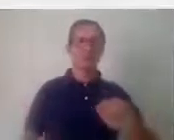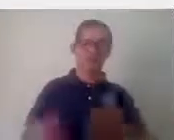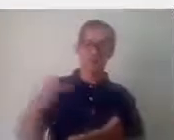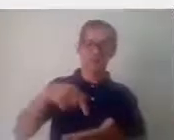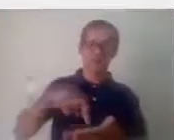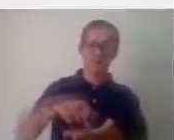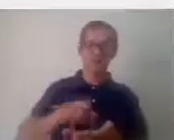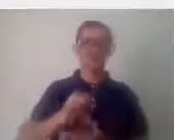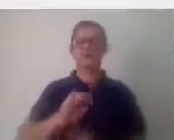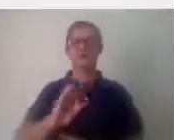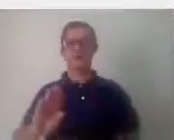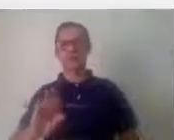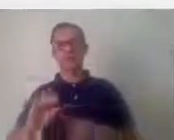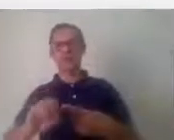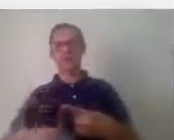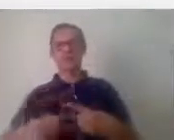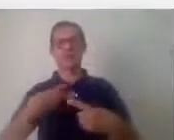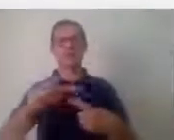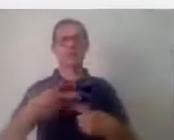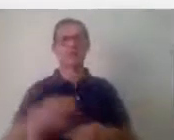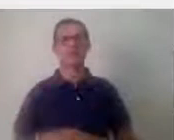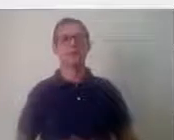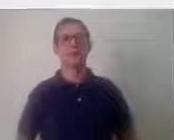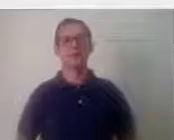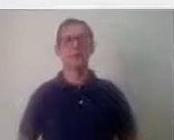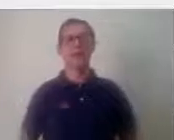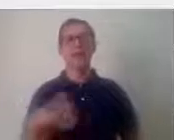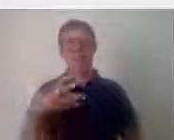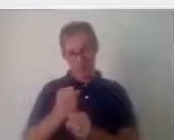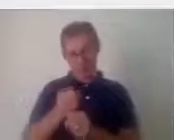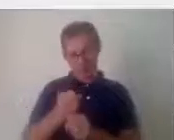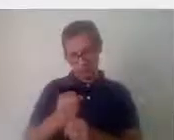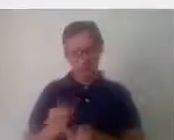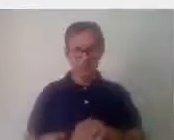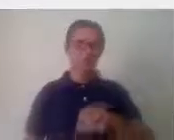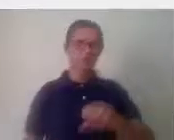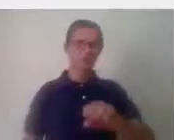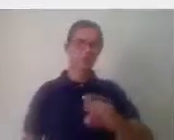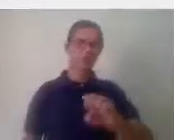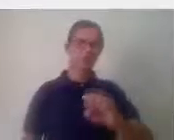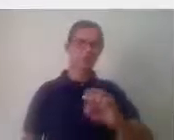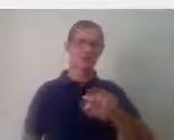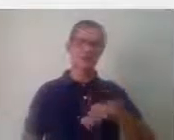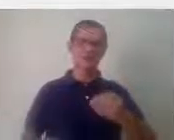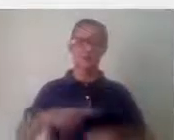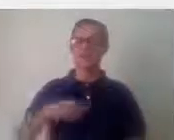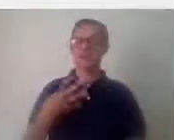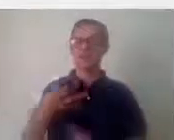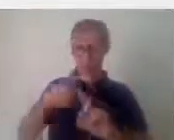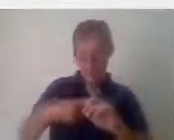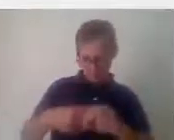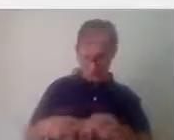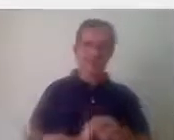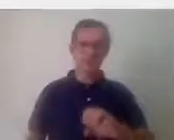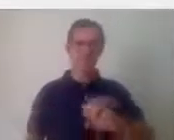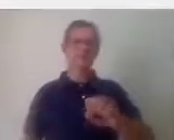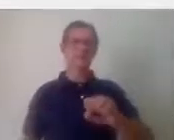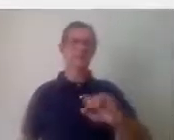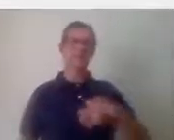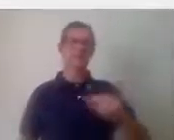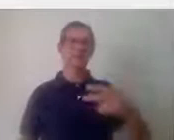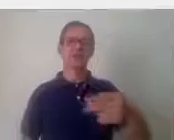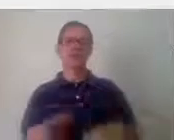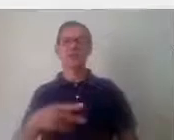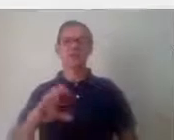ponto AB elevado ao quadrado. Calculou a hessiana. A gente tem 4 possibilidades. Se a sua hessiana é maior que